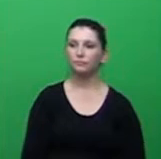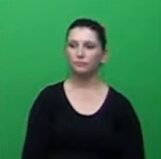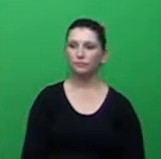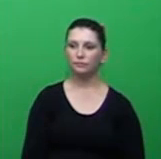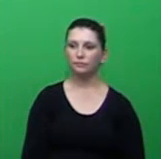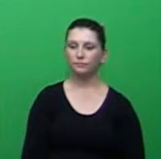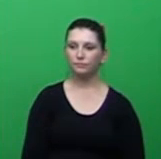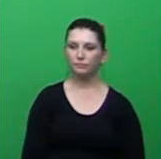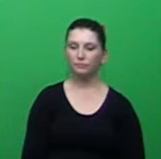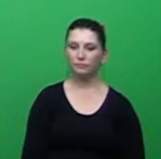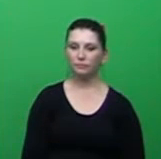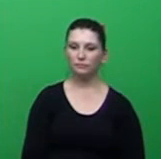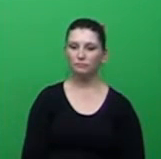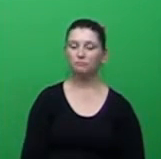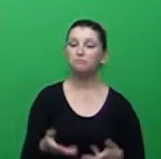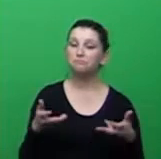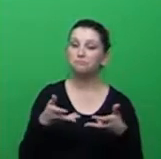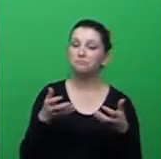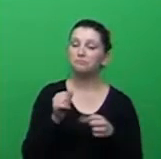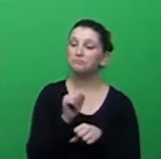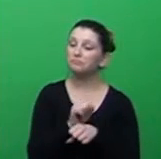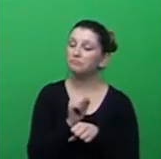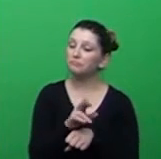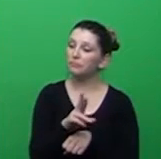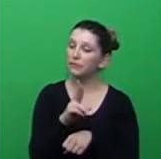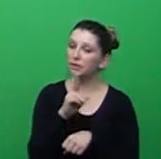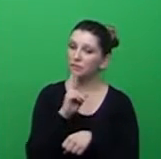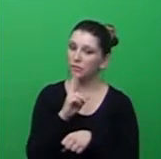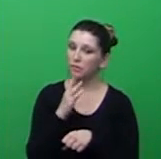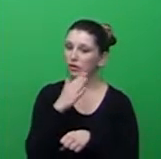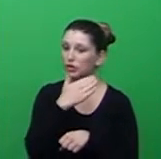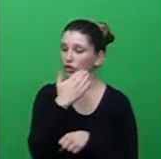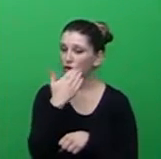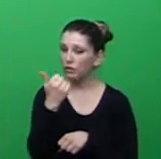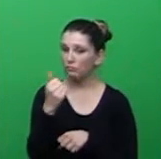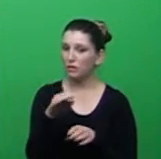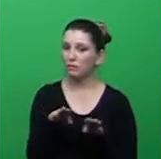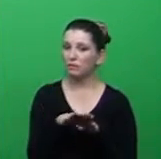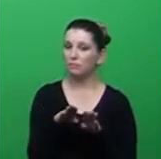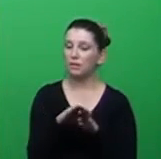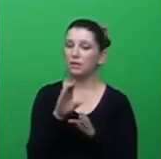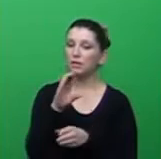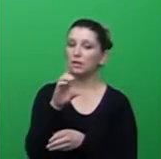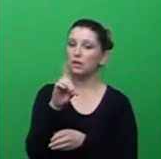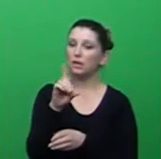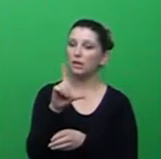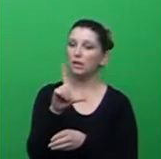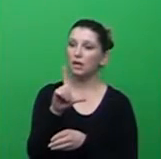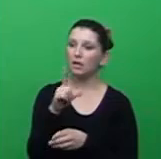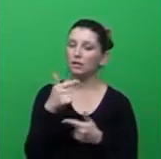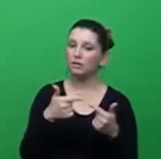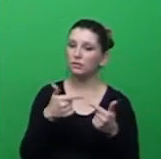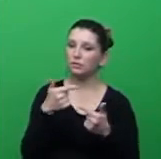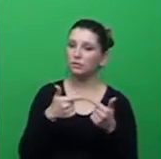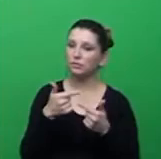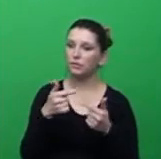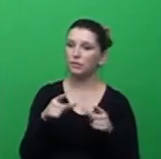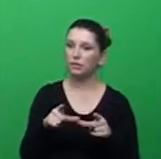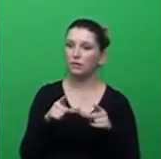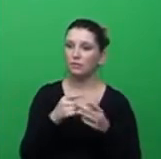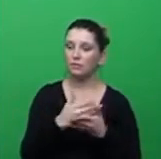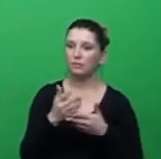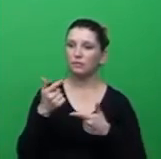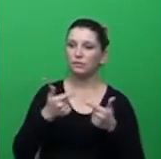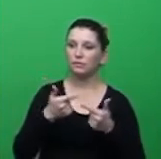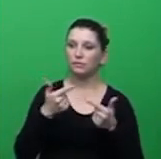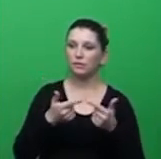dependendo da resposta que a FANCRI nos dê, vamos chamar também a CDL para discutir esse assunto aqui em Criciúma. O requerimento continua em